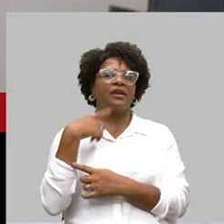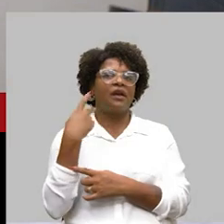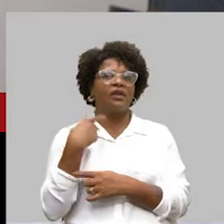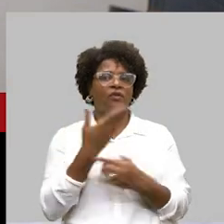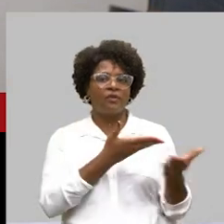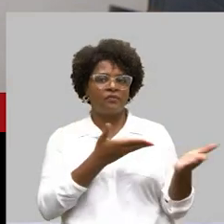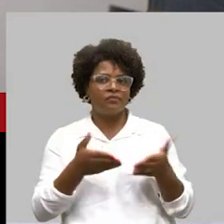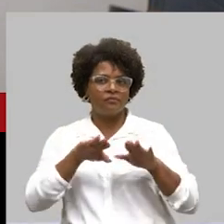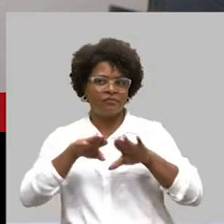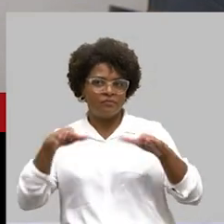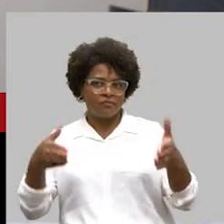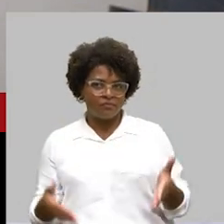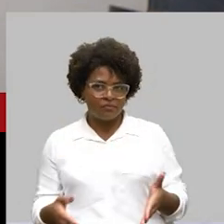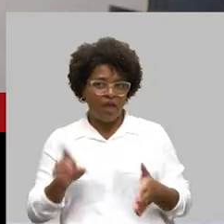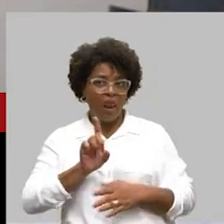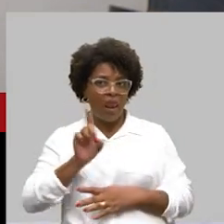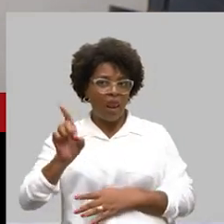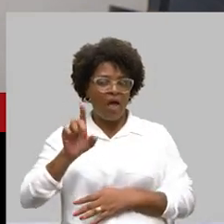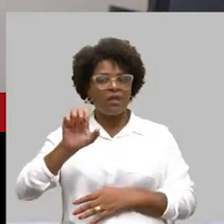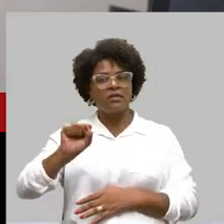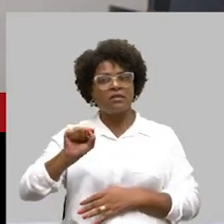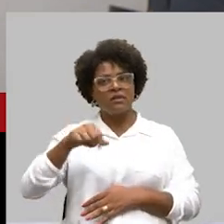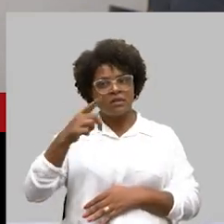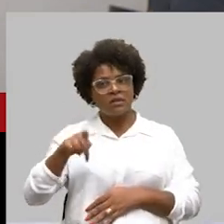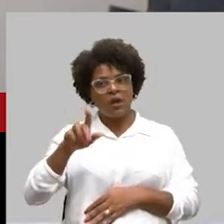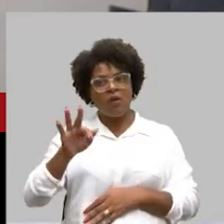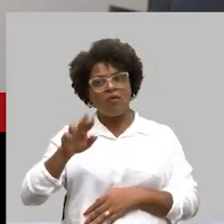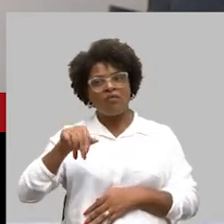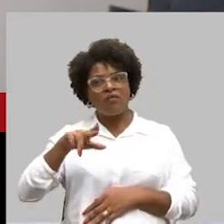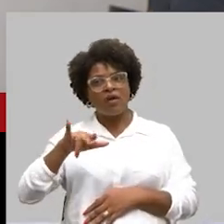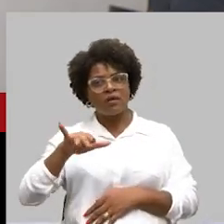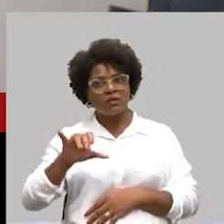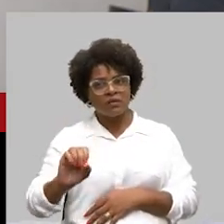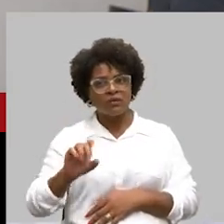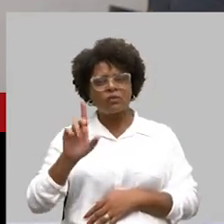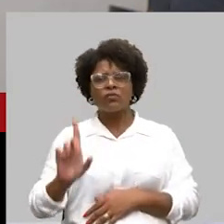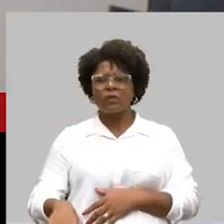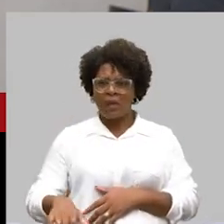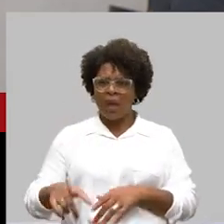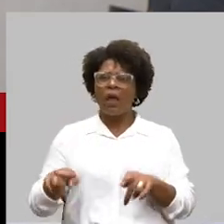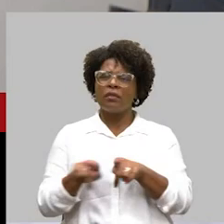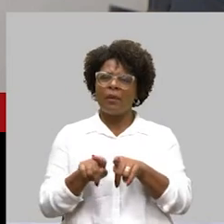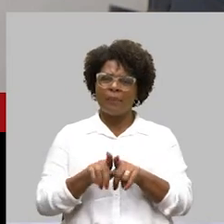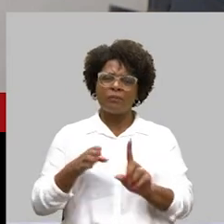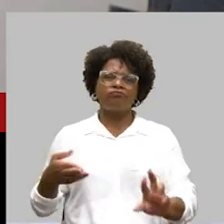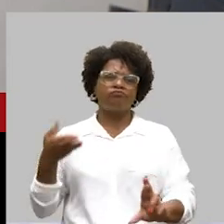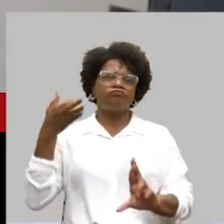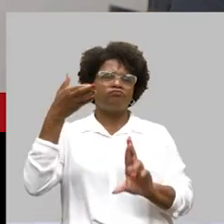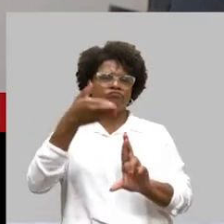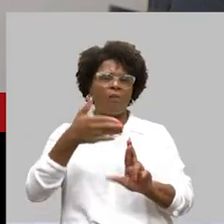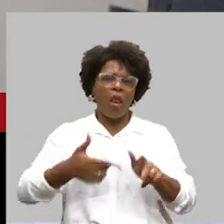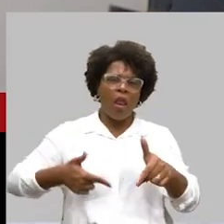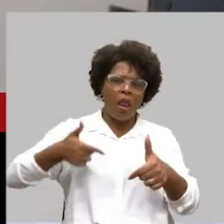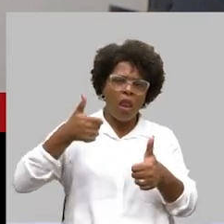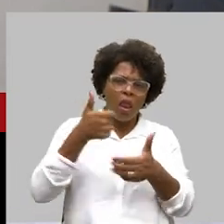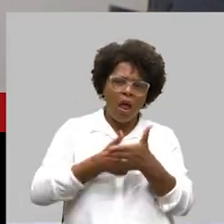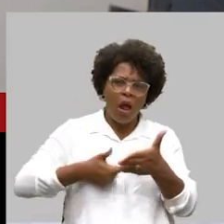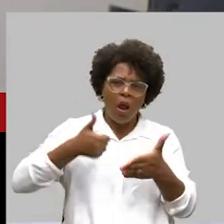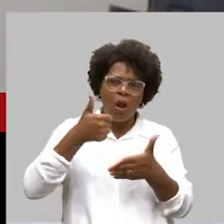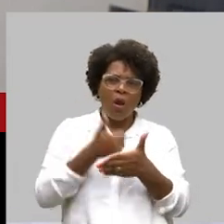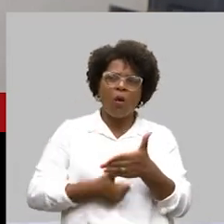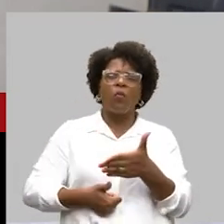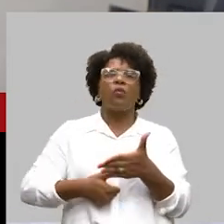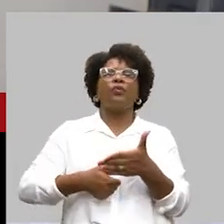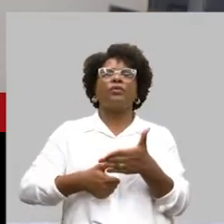em São Francisco importante articuladora também de uma outra luta né que foi contra eh a extinção da